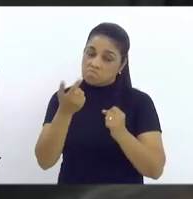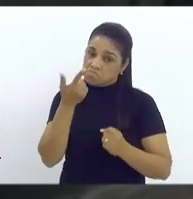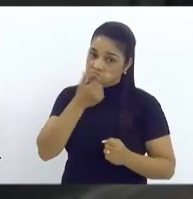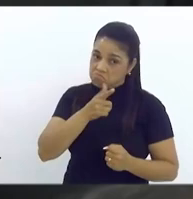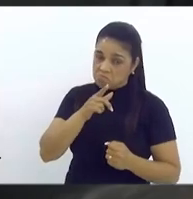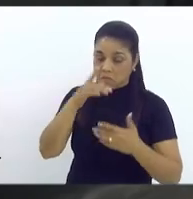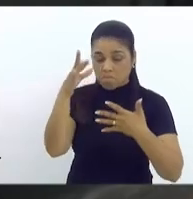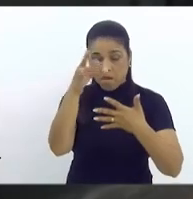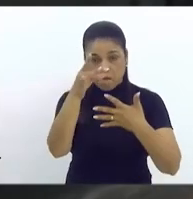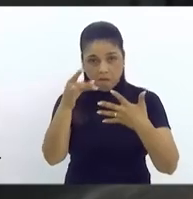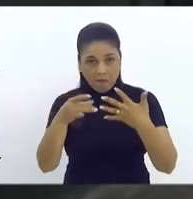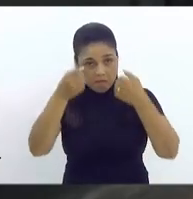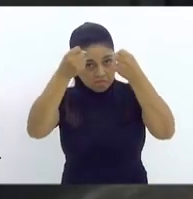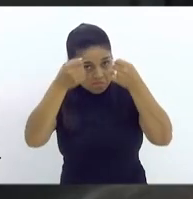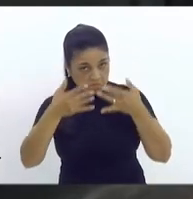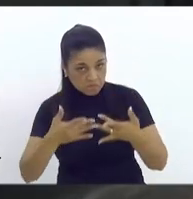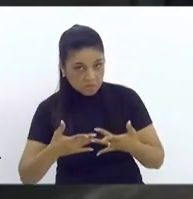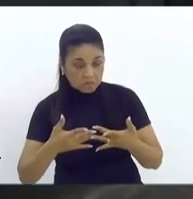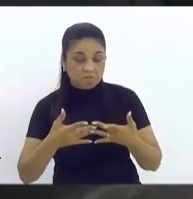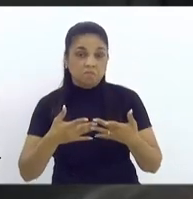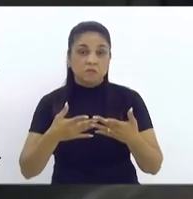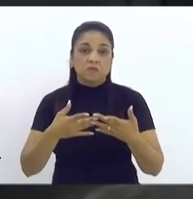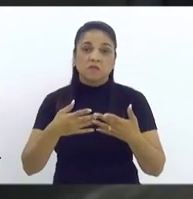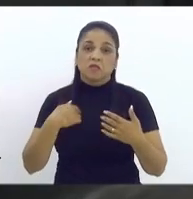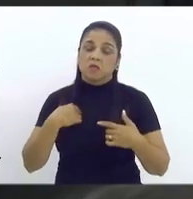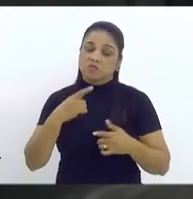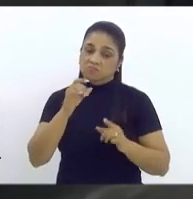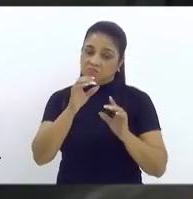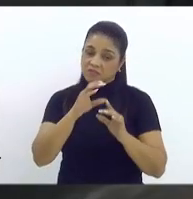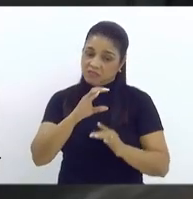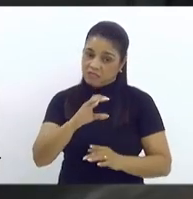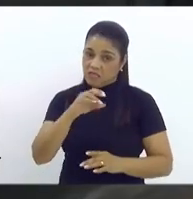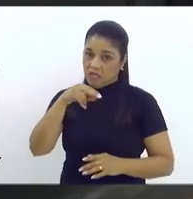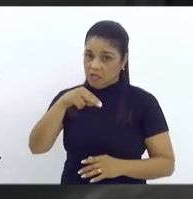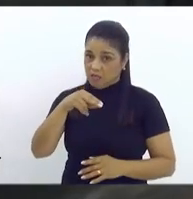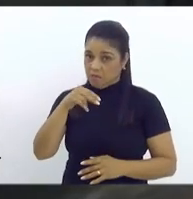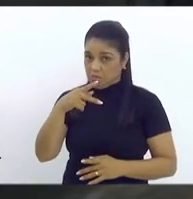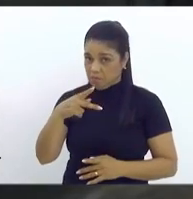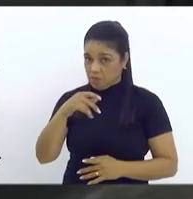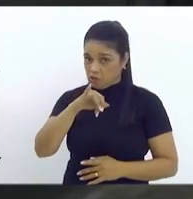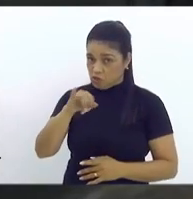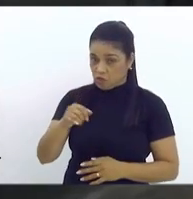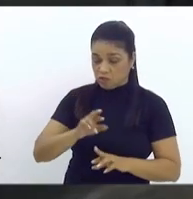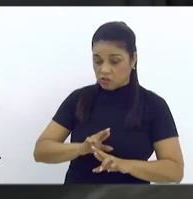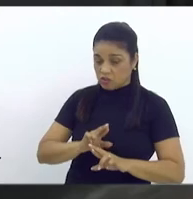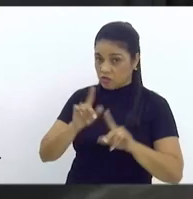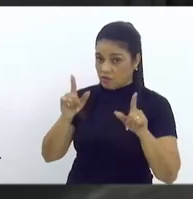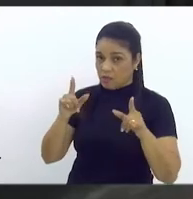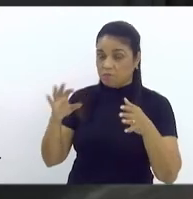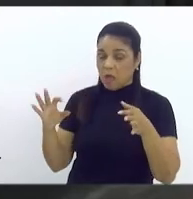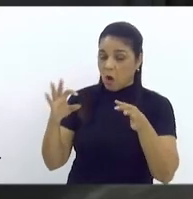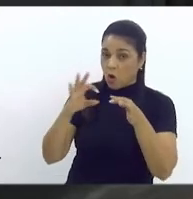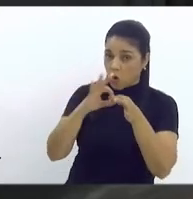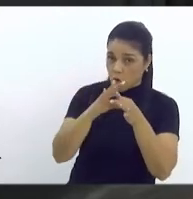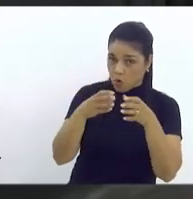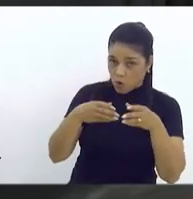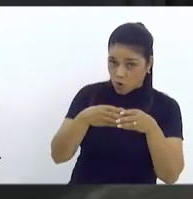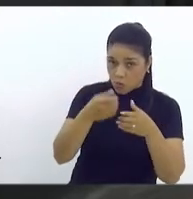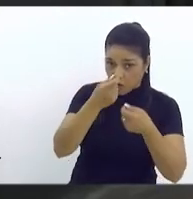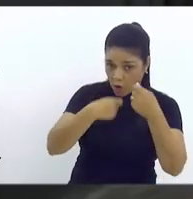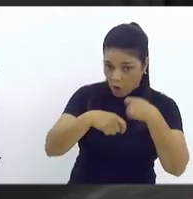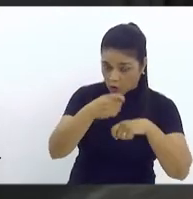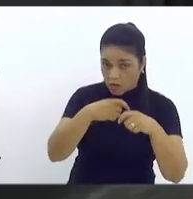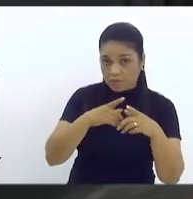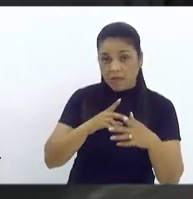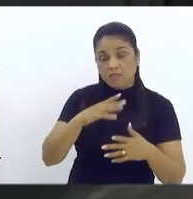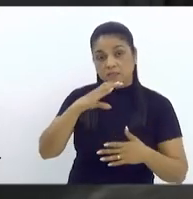esse detalhamento, porque tenho convicção que são CNPJs diferentes, embora ligados ao mesmo grupo econômico. Então, se